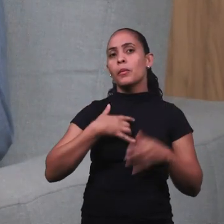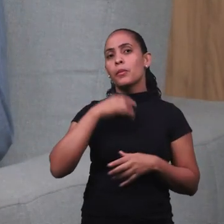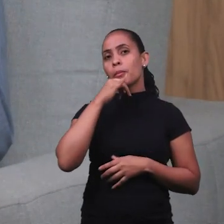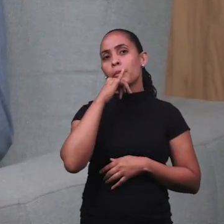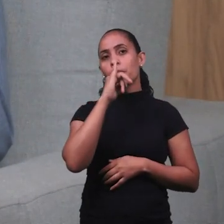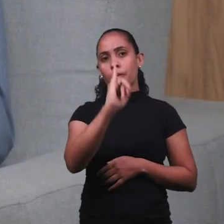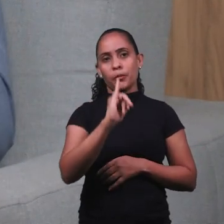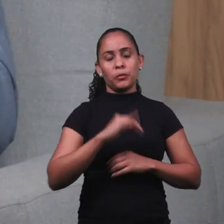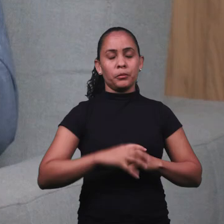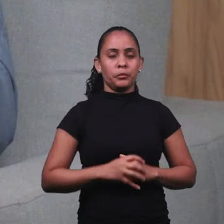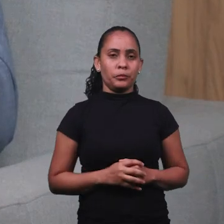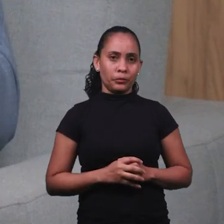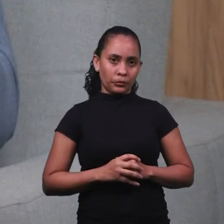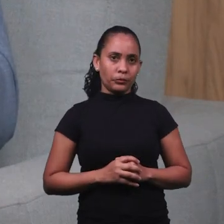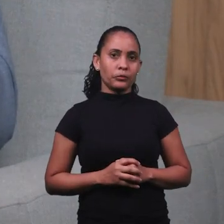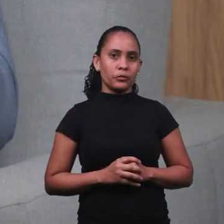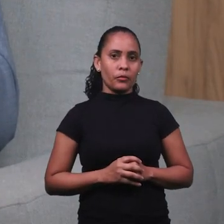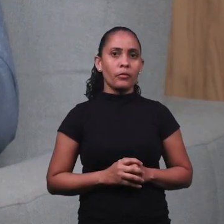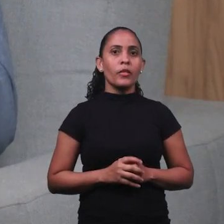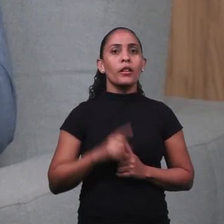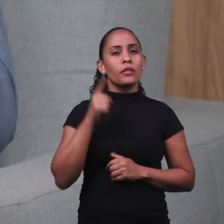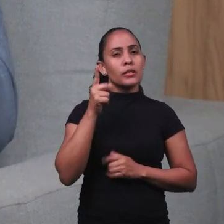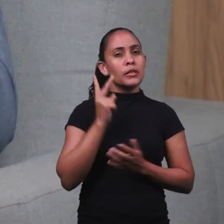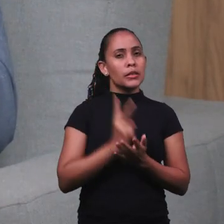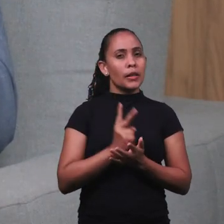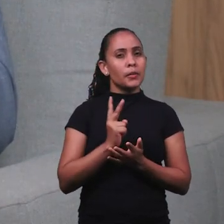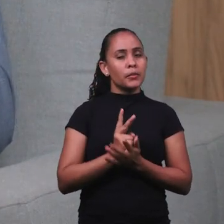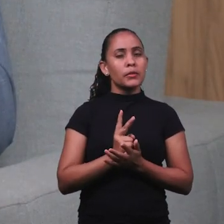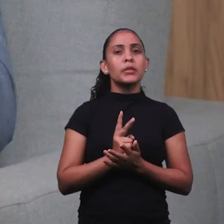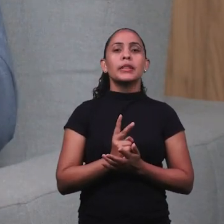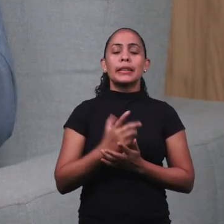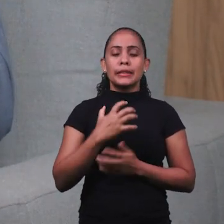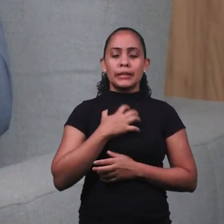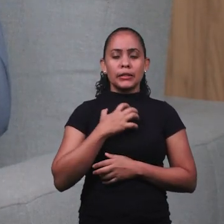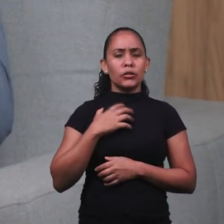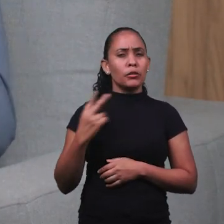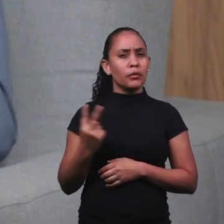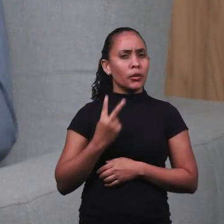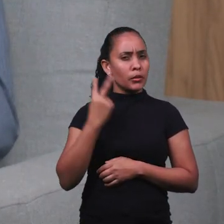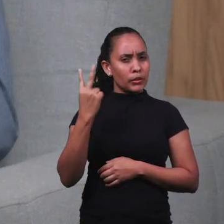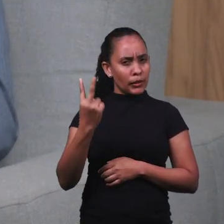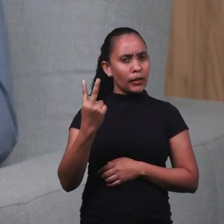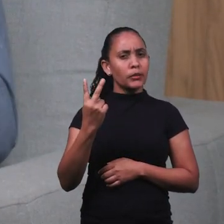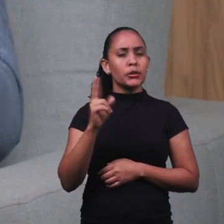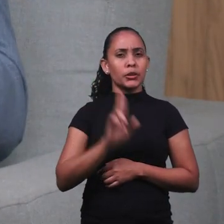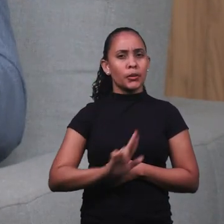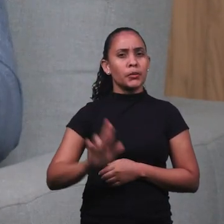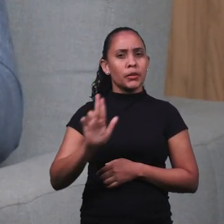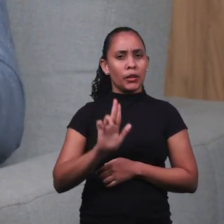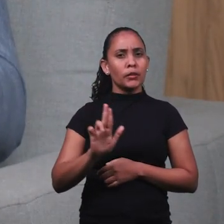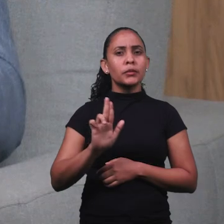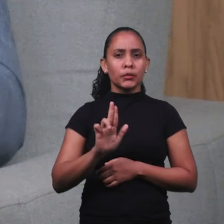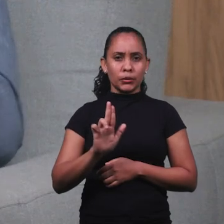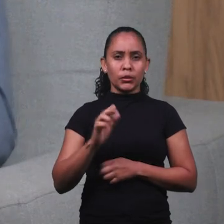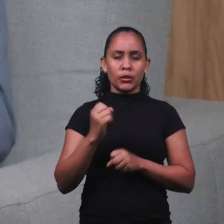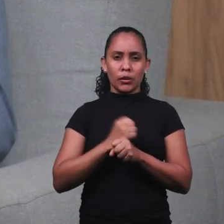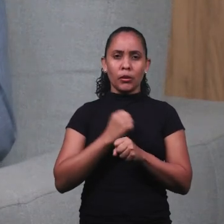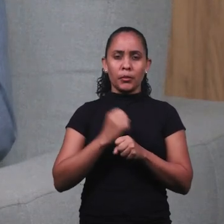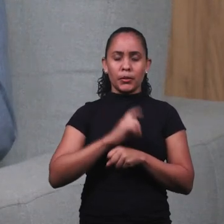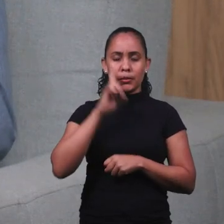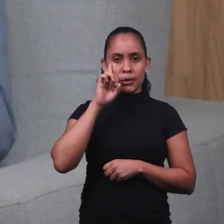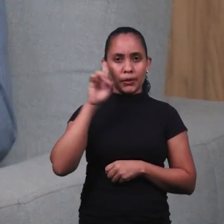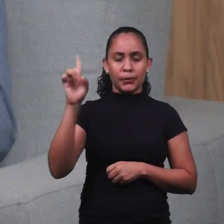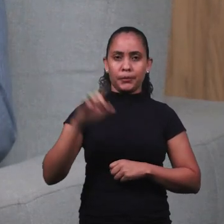e queremos deixar esta palavra para você, que você possa sempre se sentir útil e ser um instrumento nas